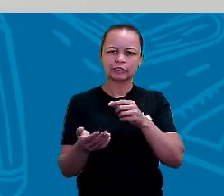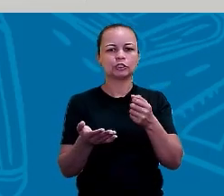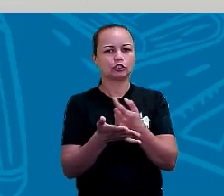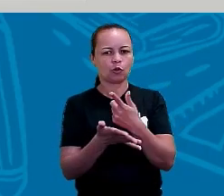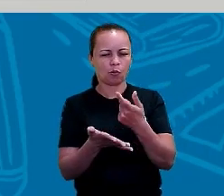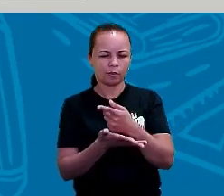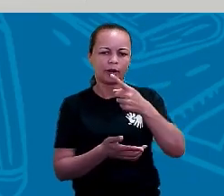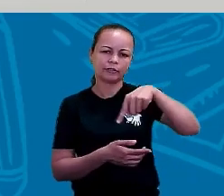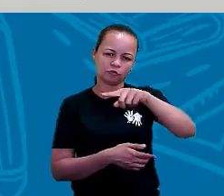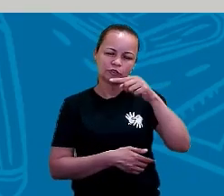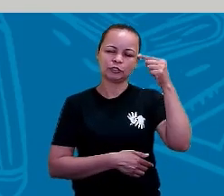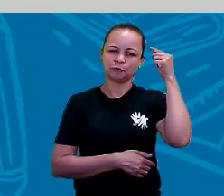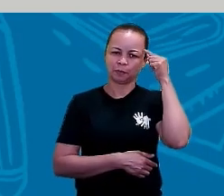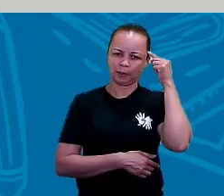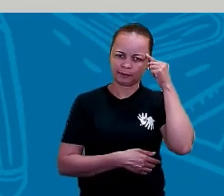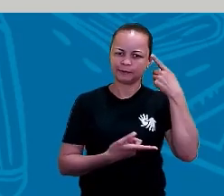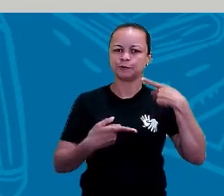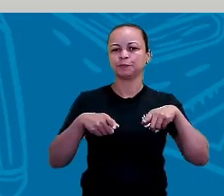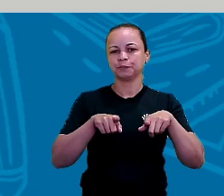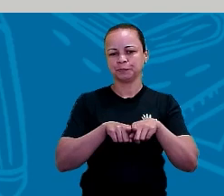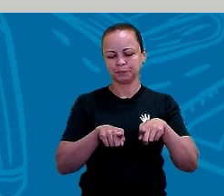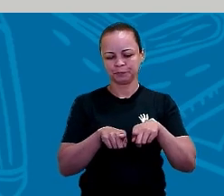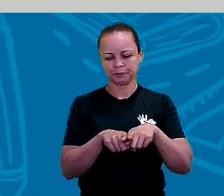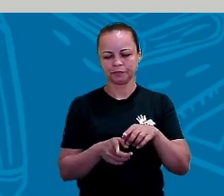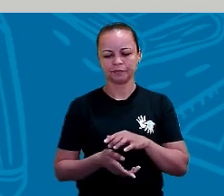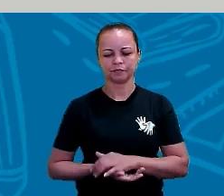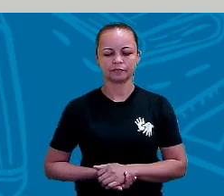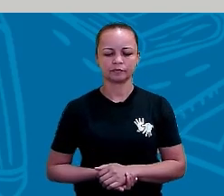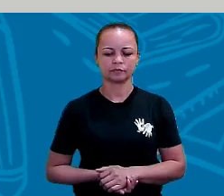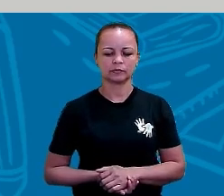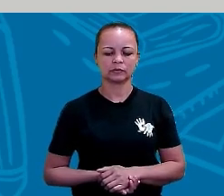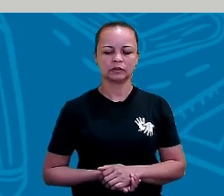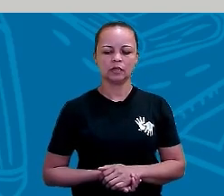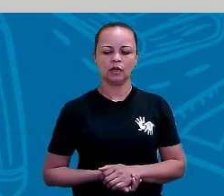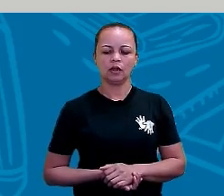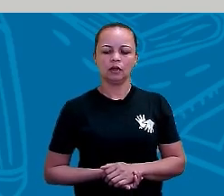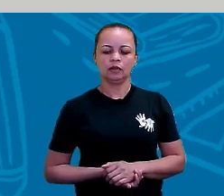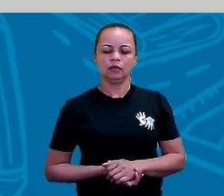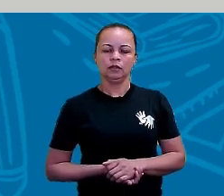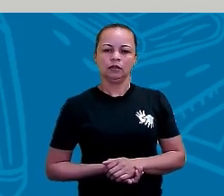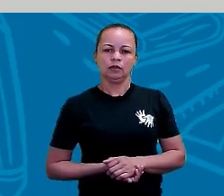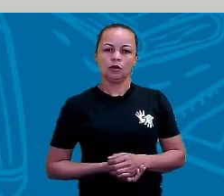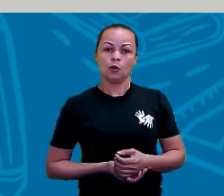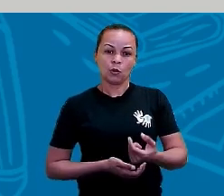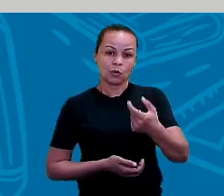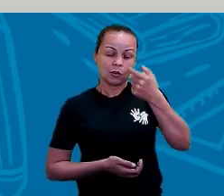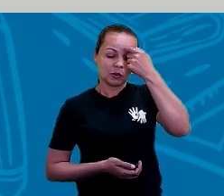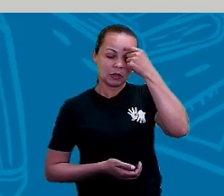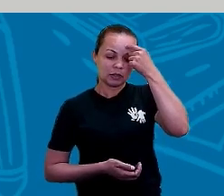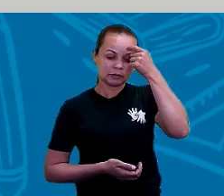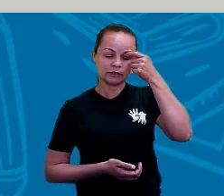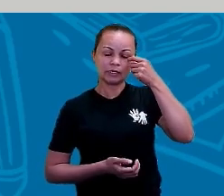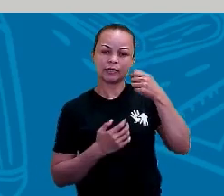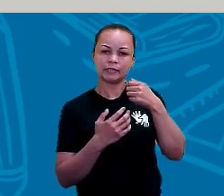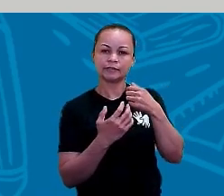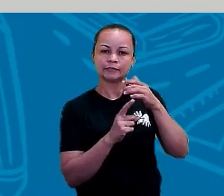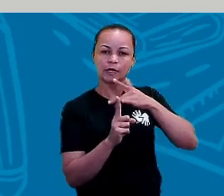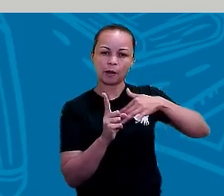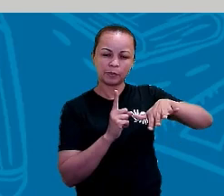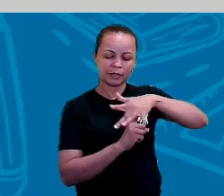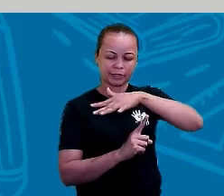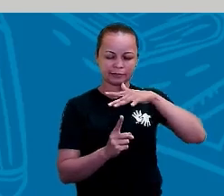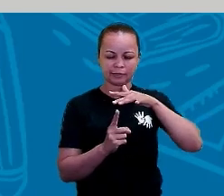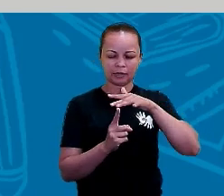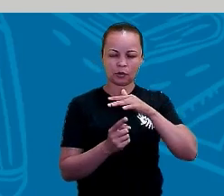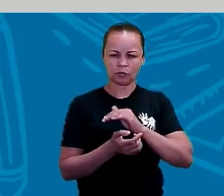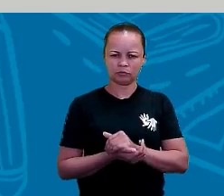maneira, tá? Seguindo. Consciência ambiental. Eu sempre gostei do verde. Olha para aí,